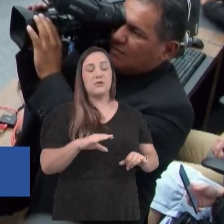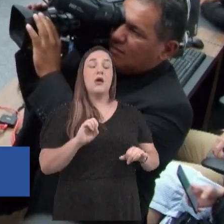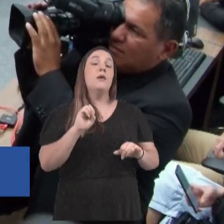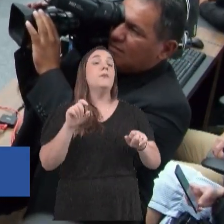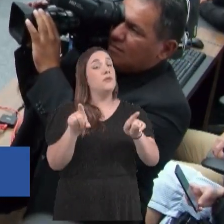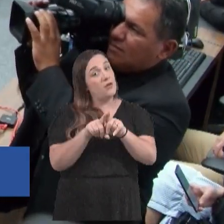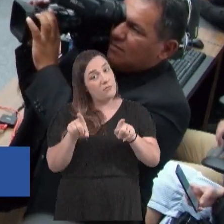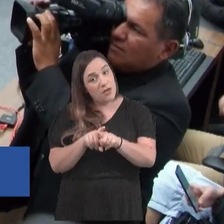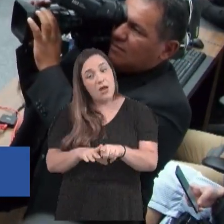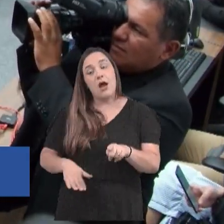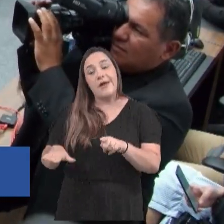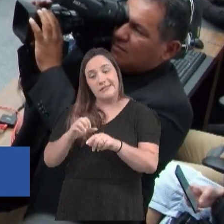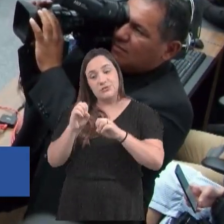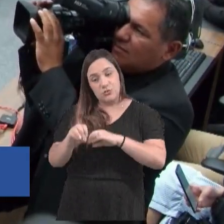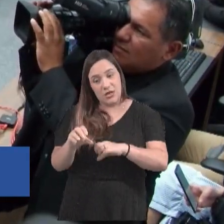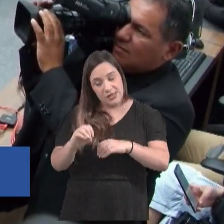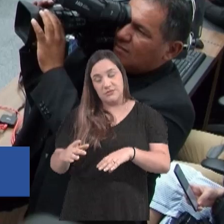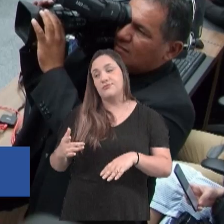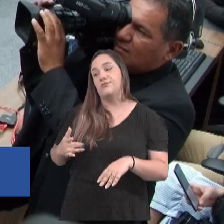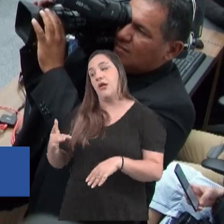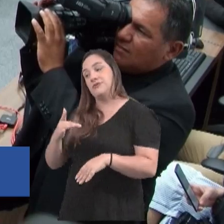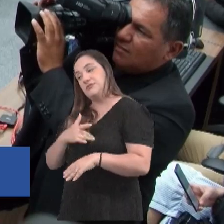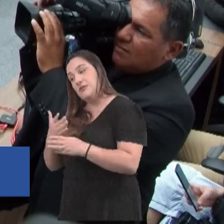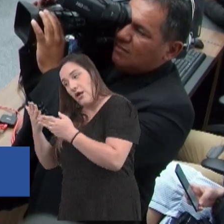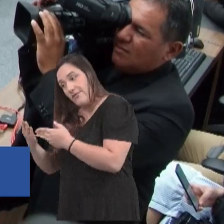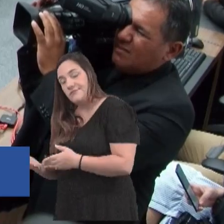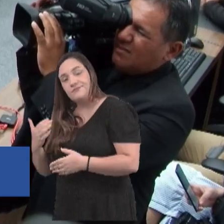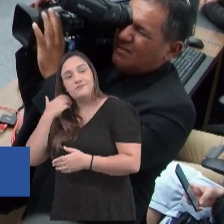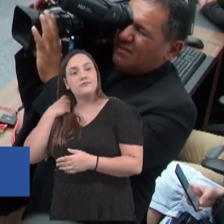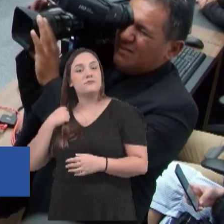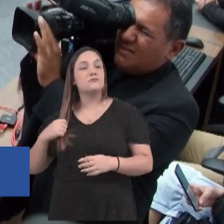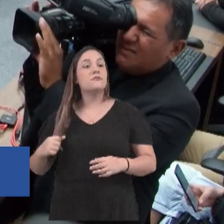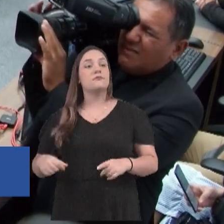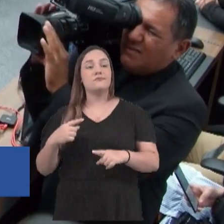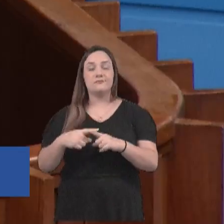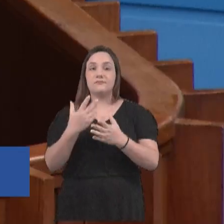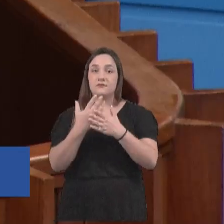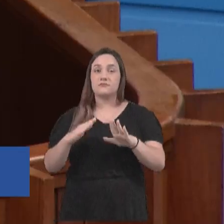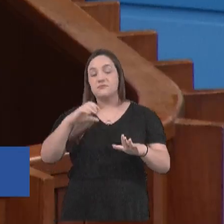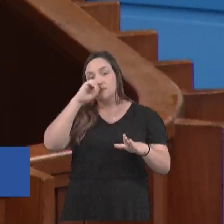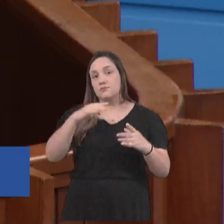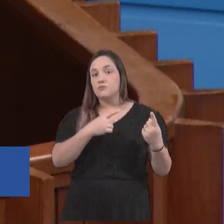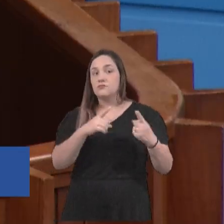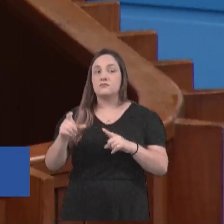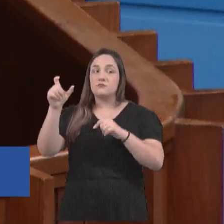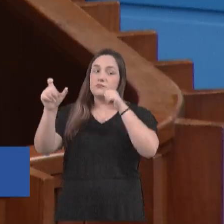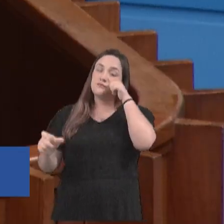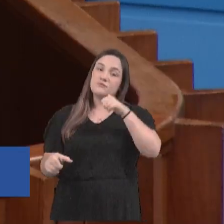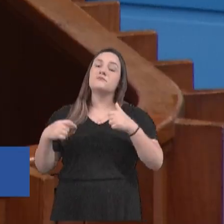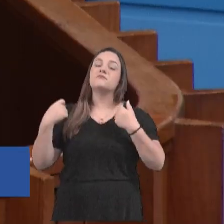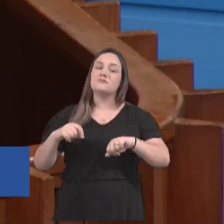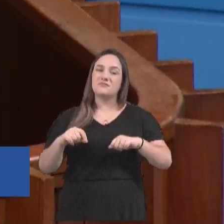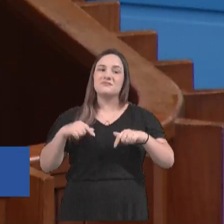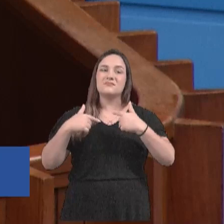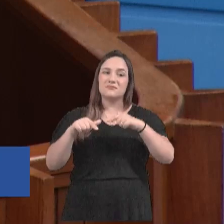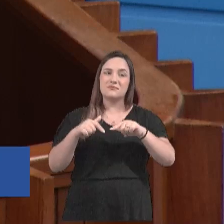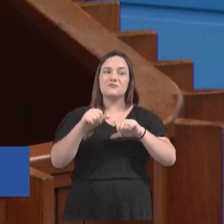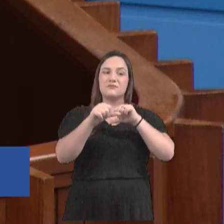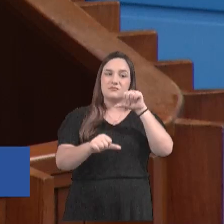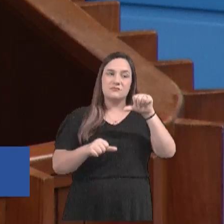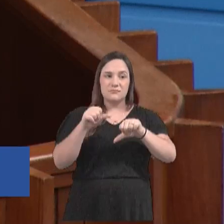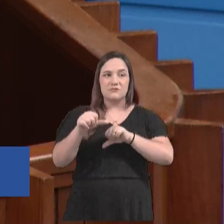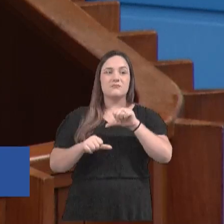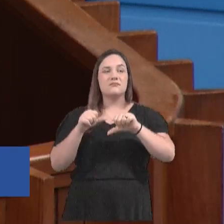educação, à saúde, porque nós entendemos que combater a violência contra as mulheres é preciso a gente ter um trabalho de